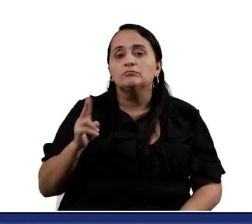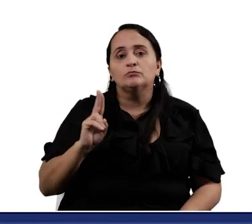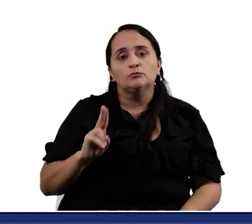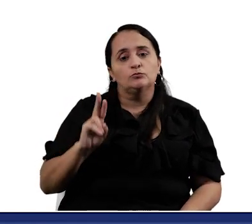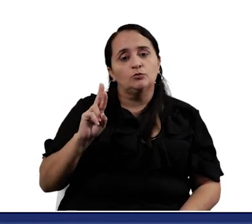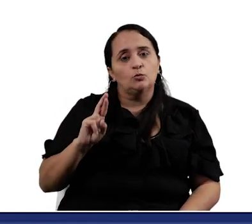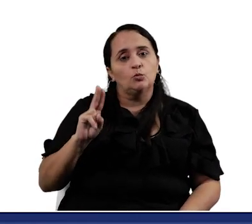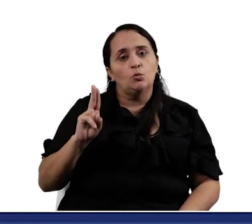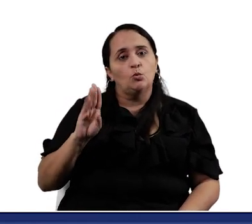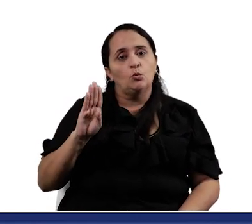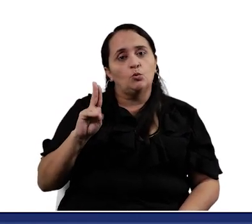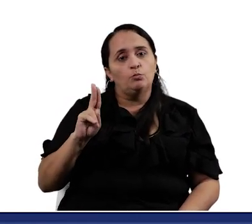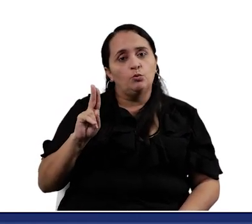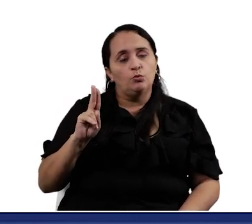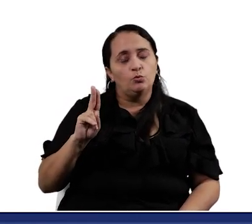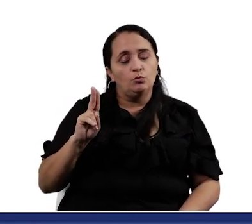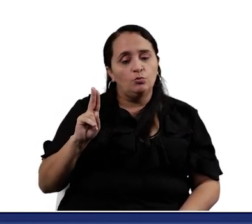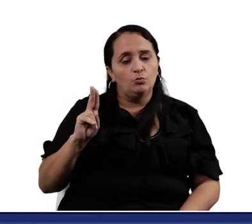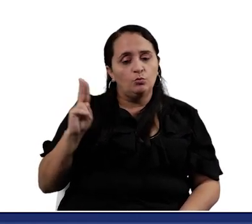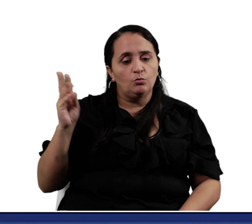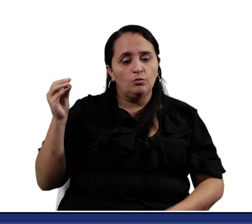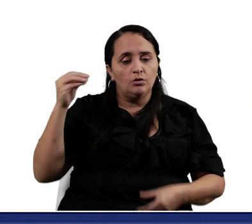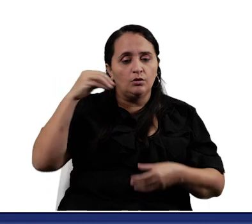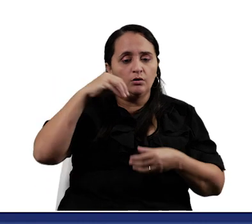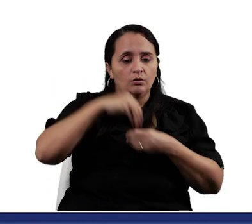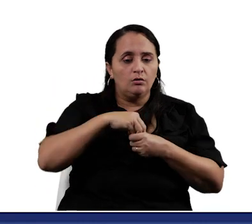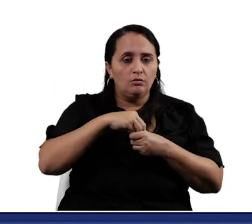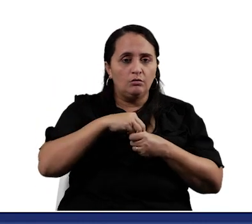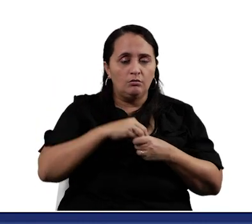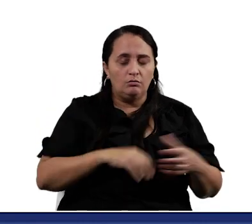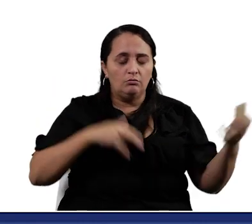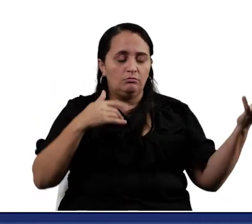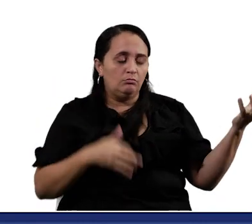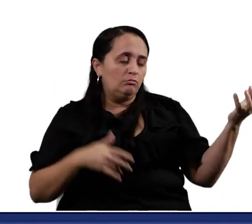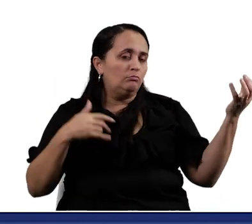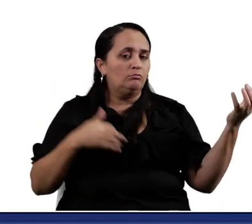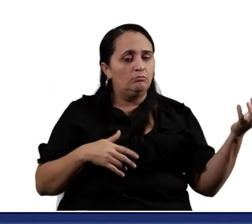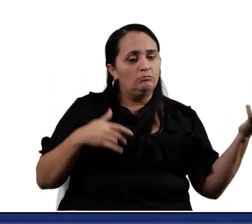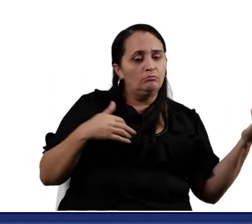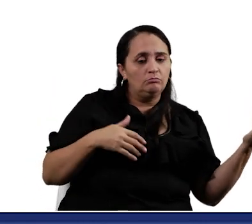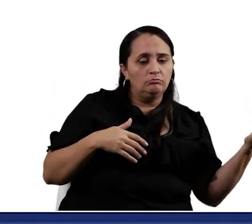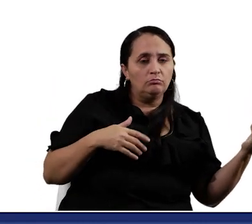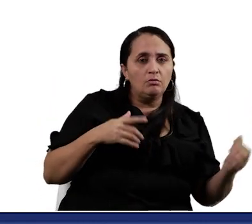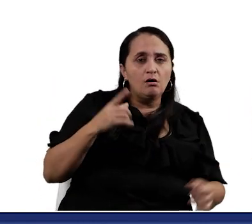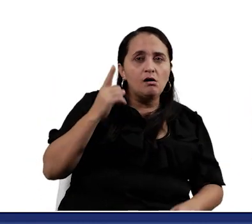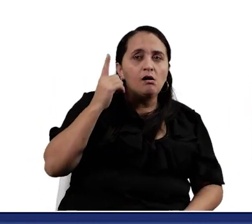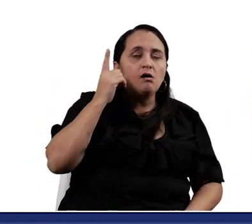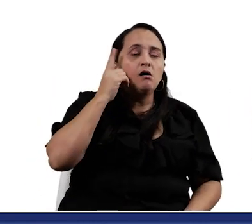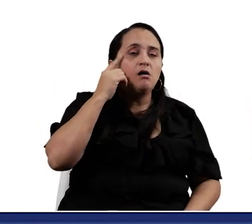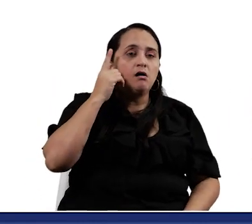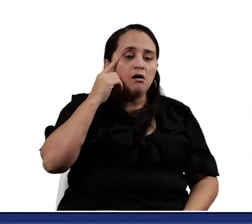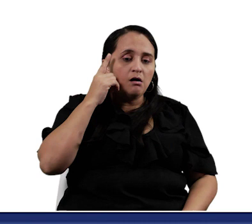enfiou sorrateiramente na viola do urubu, que ele levaria, a viola dele para animar a